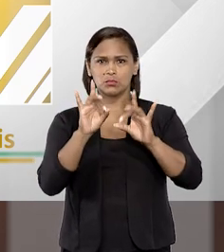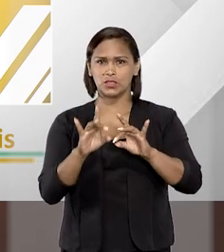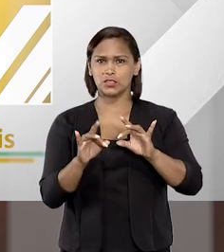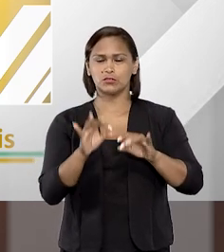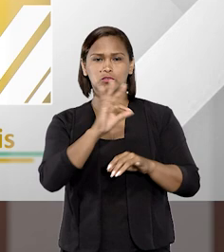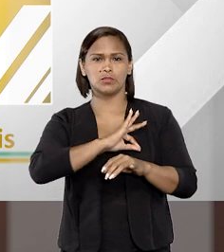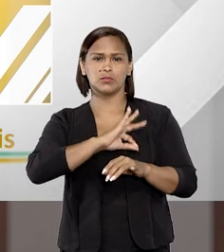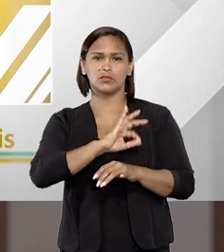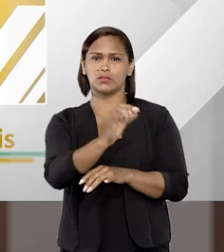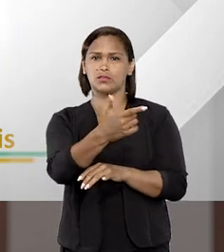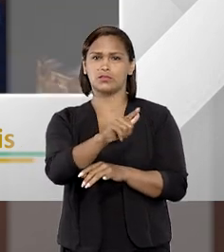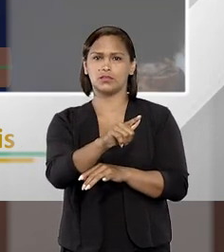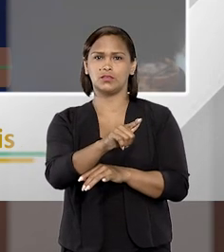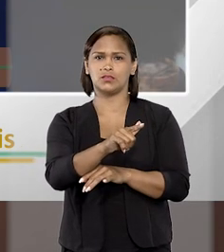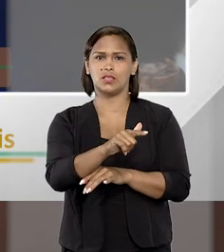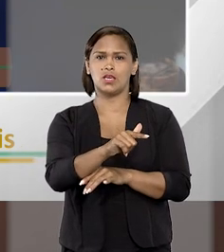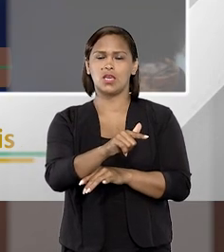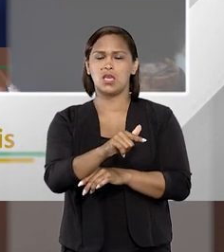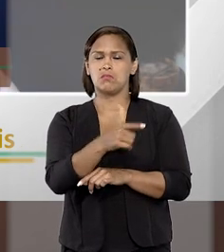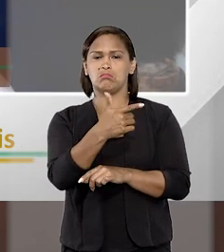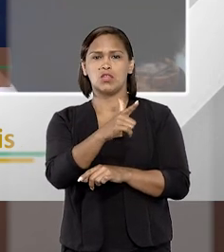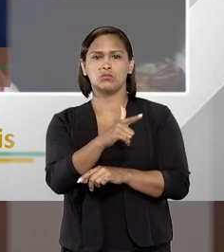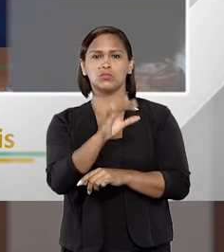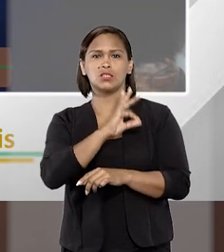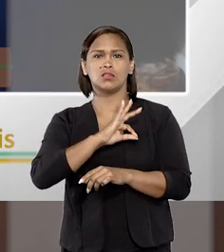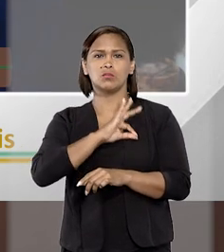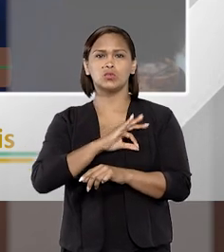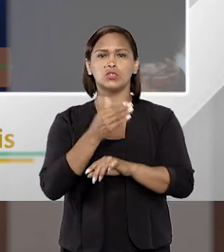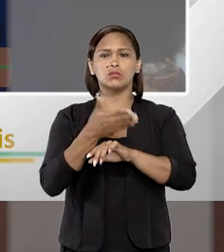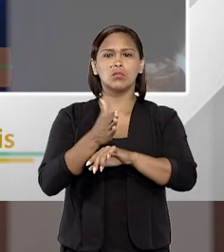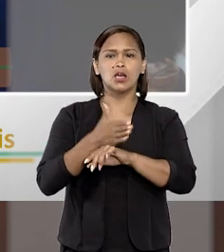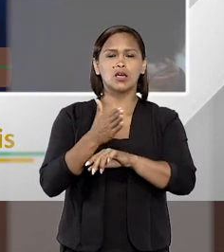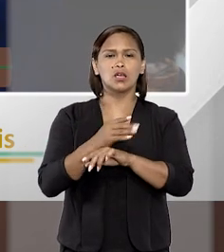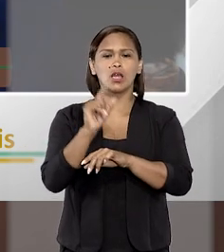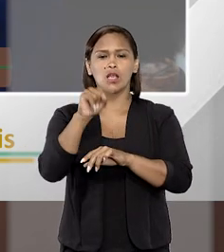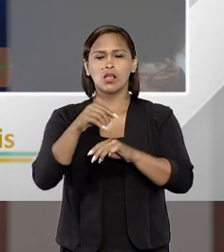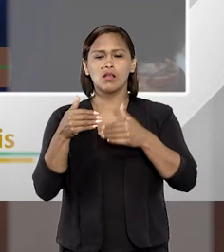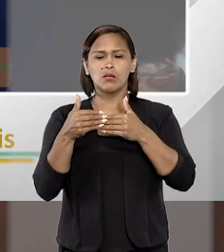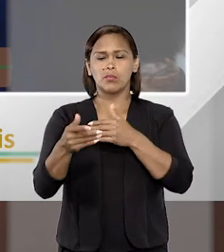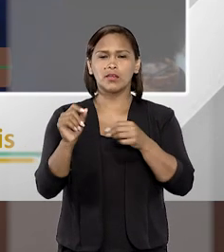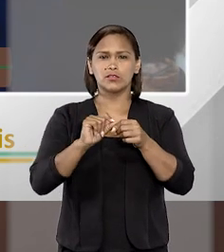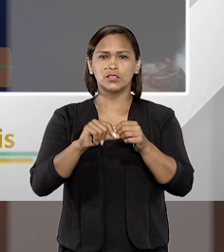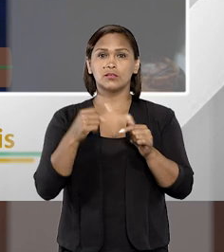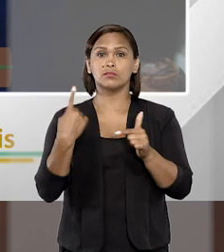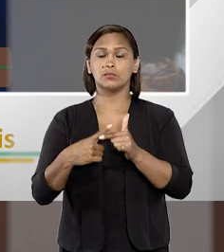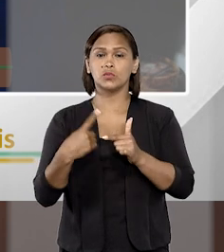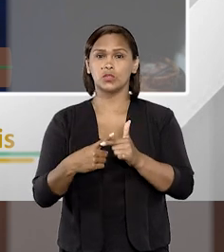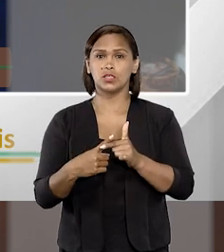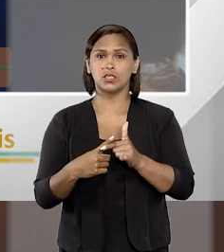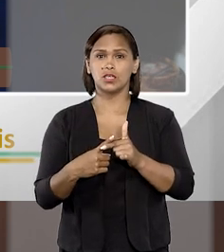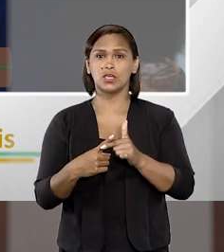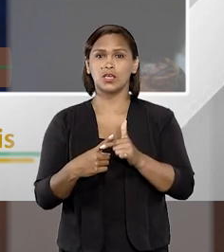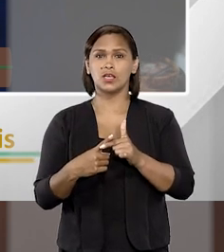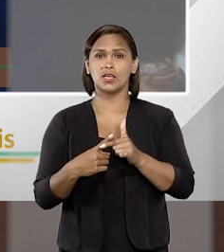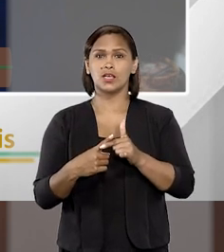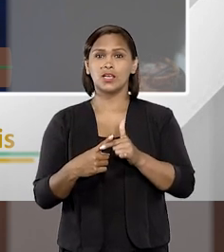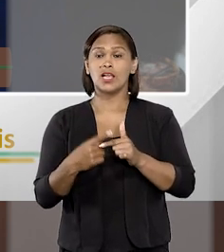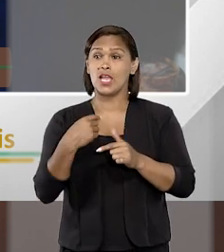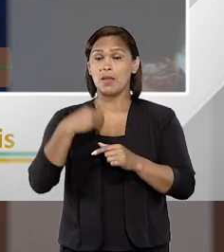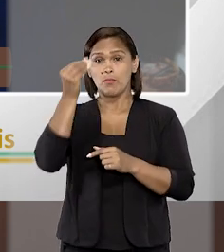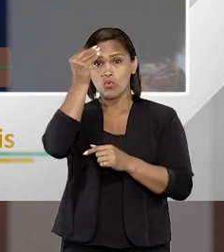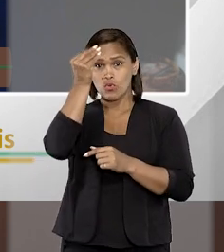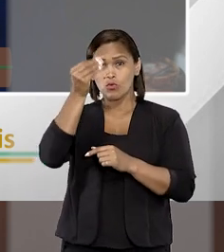Polícia Civil Polícia Federal para a realização desse procedimento até porque o culpa nossa mesmo